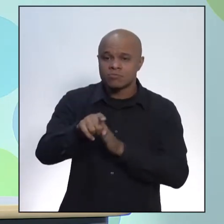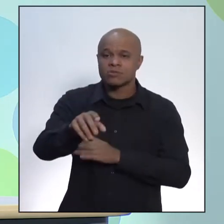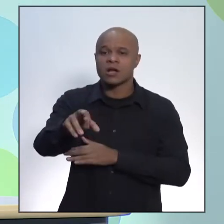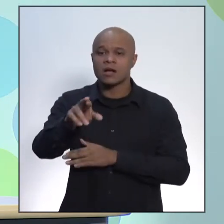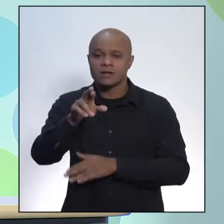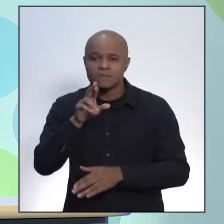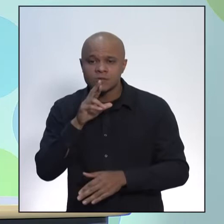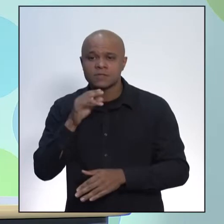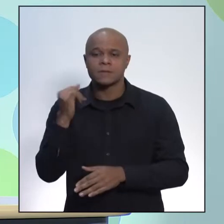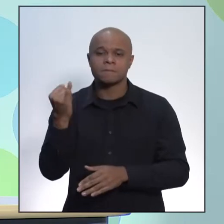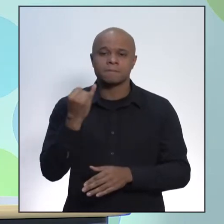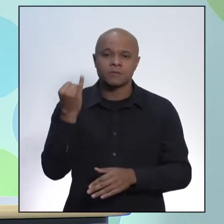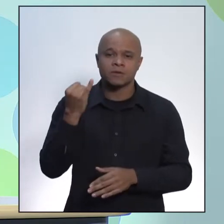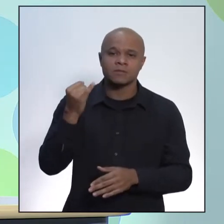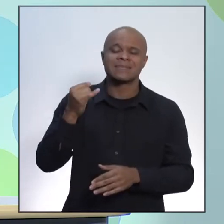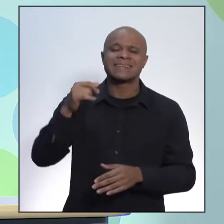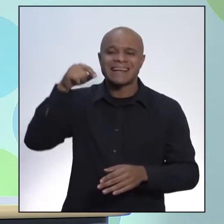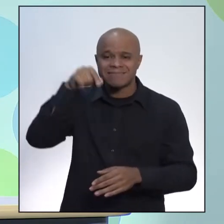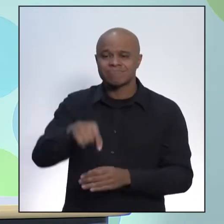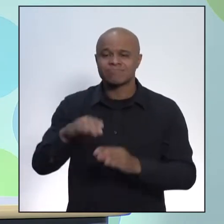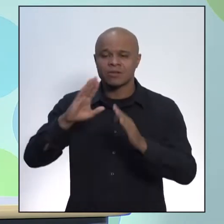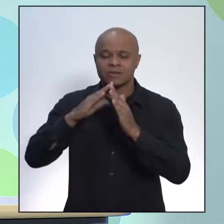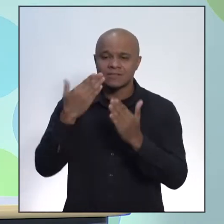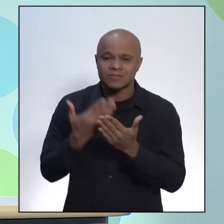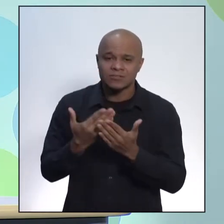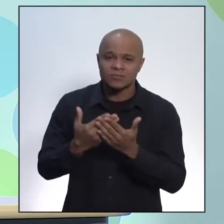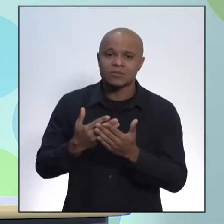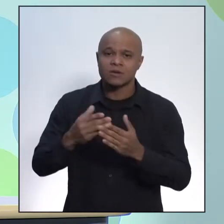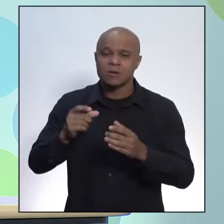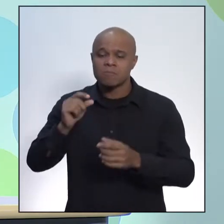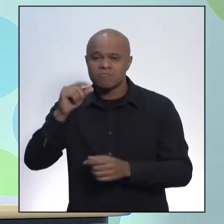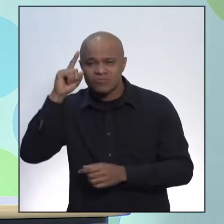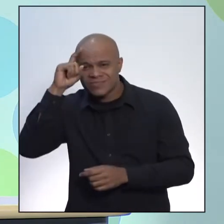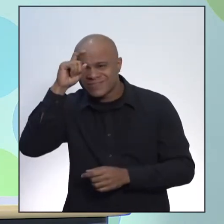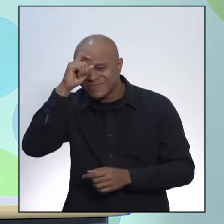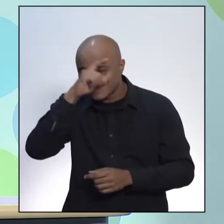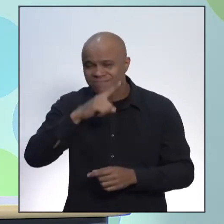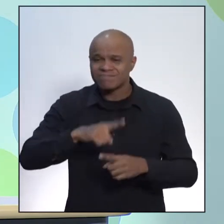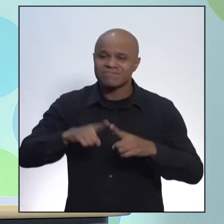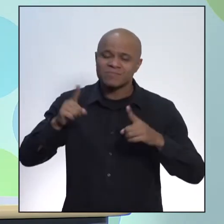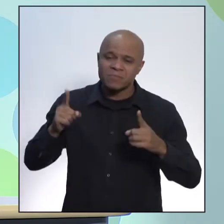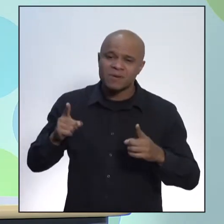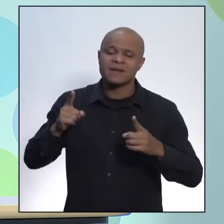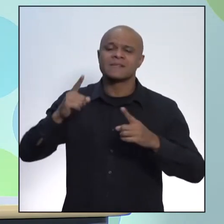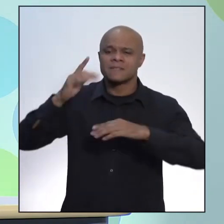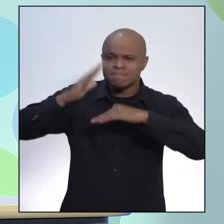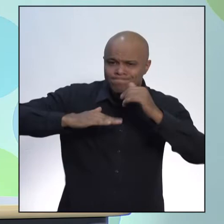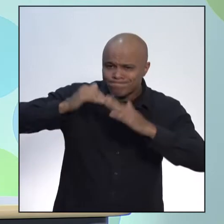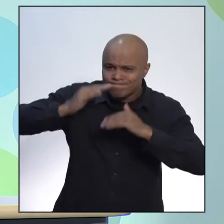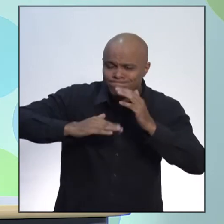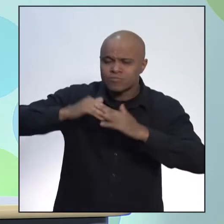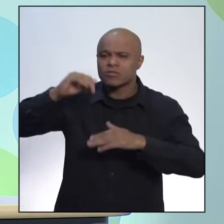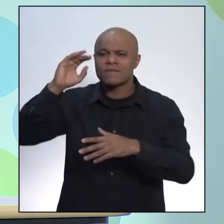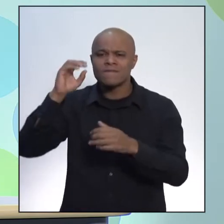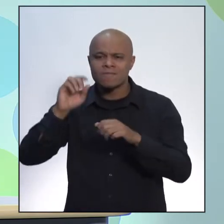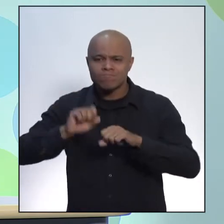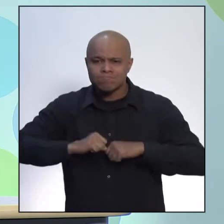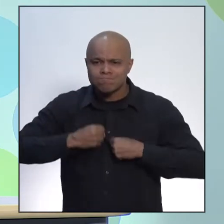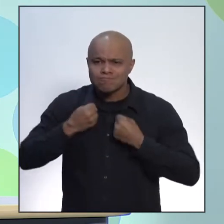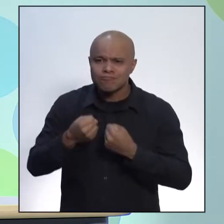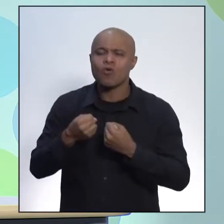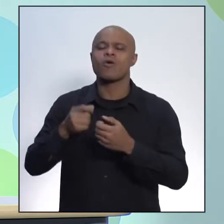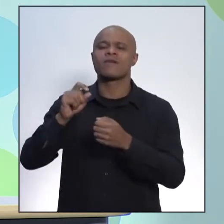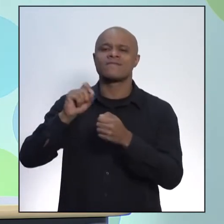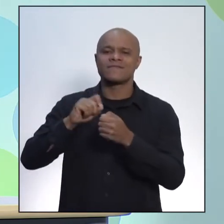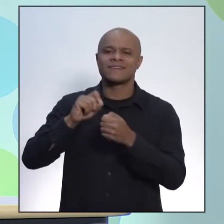pouco difícil essa questão do diálogo, mas a gente pode construir. Vamos construir esse diálogo, porque quando você constrói